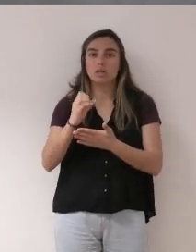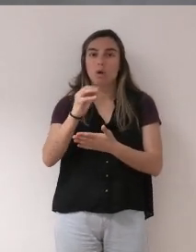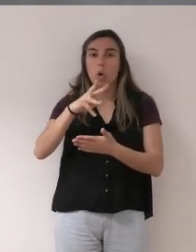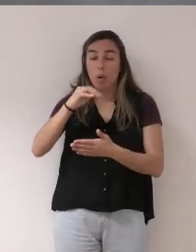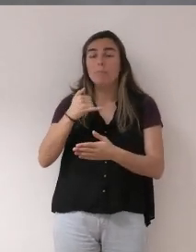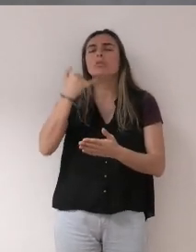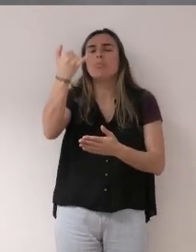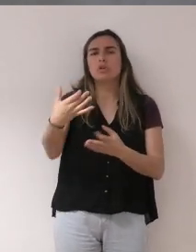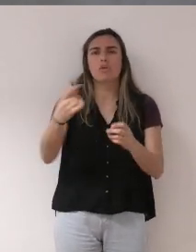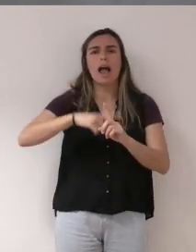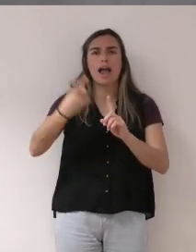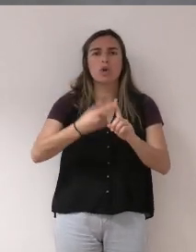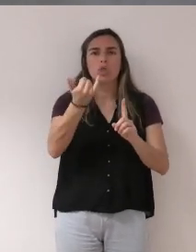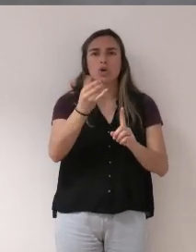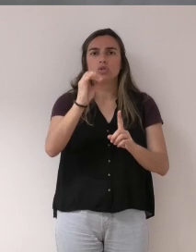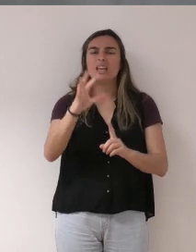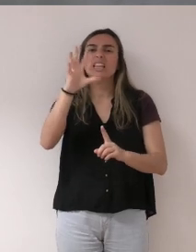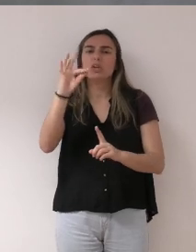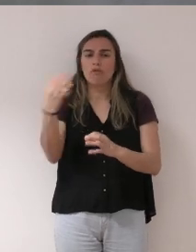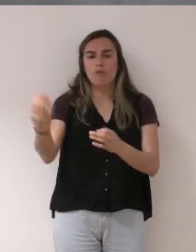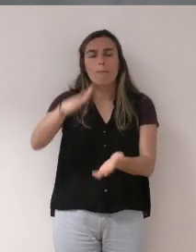em 2014 publicou